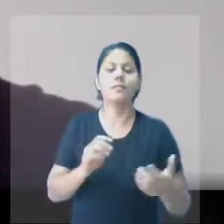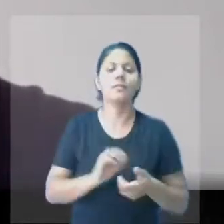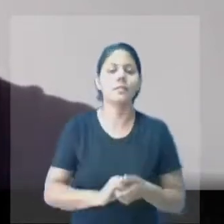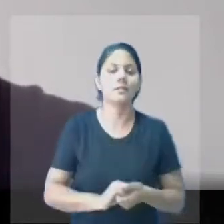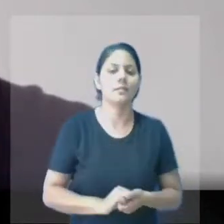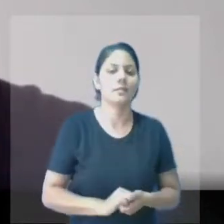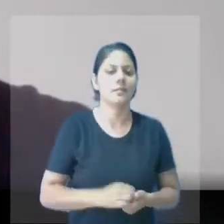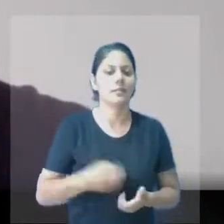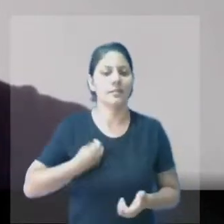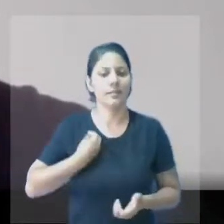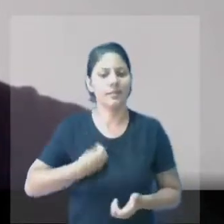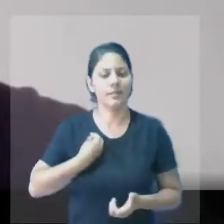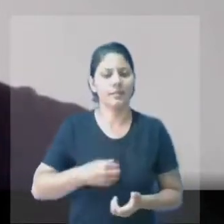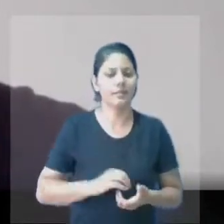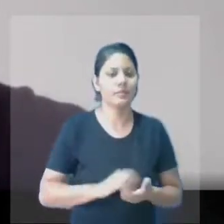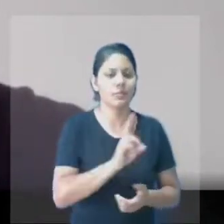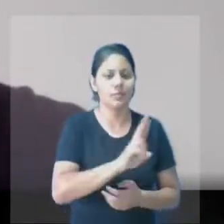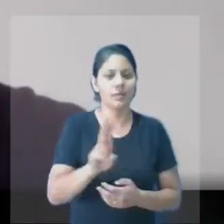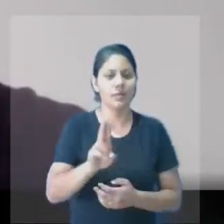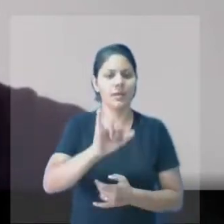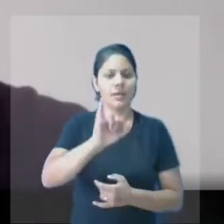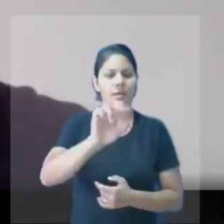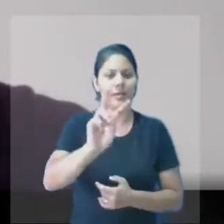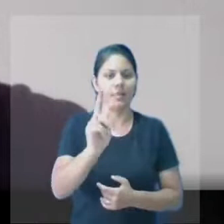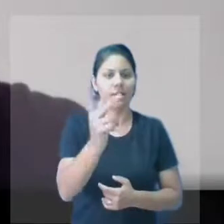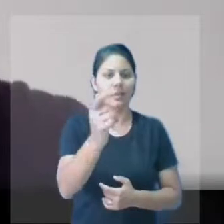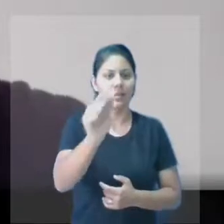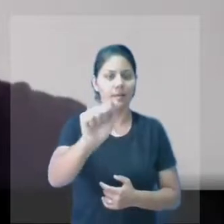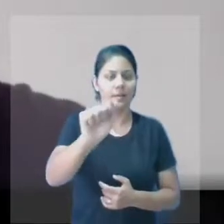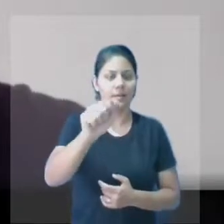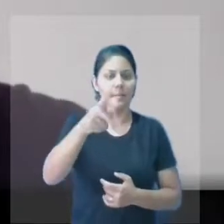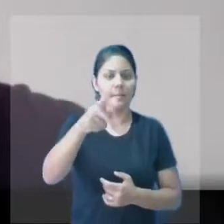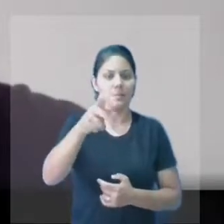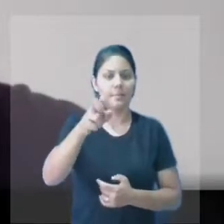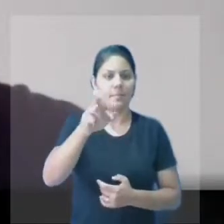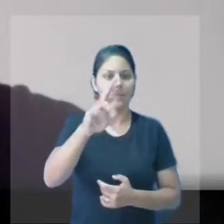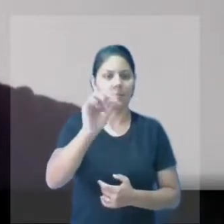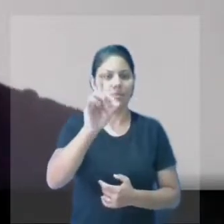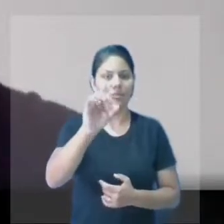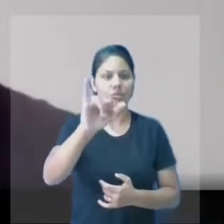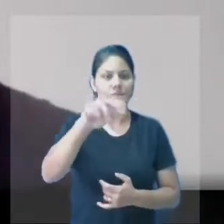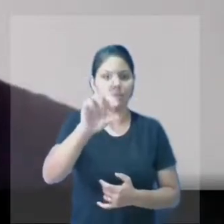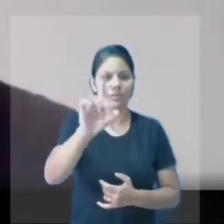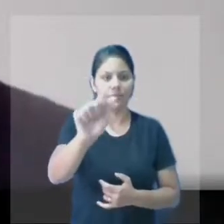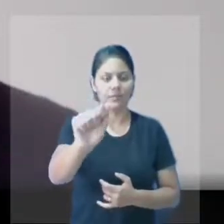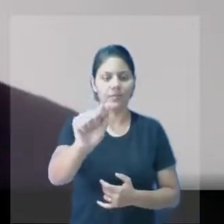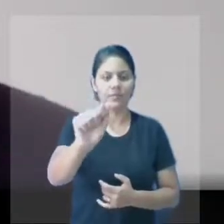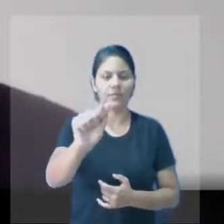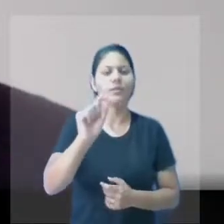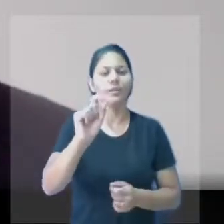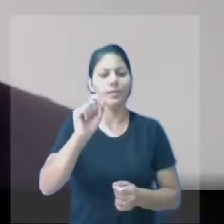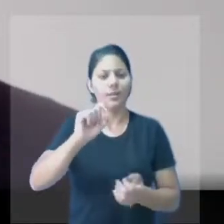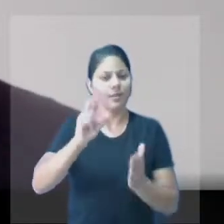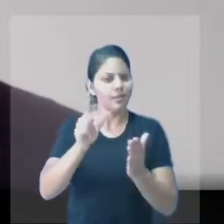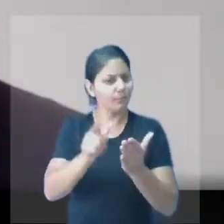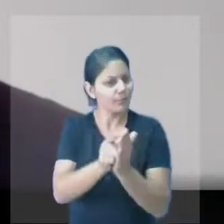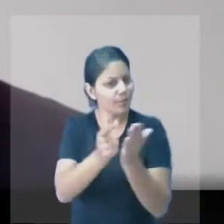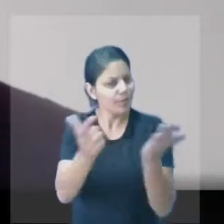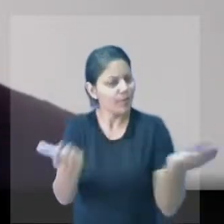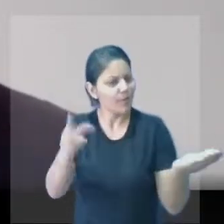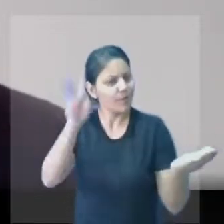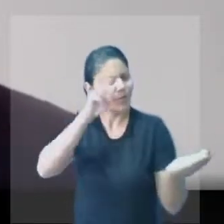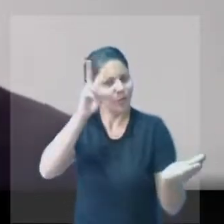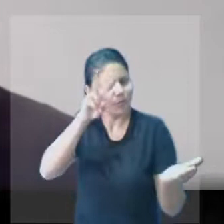na minha vida, foi o um livro chamado A Ilha Perdida, tá? É um livro que conta uma história. É